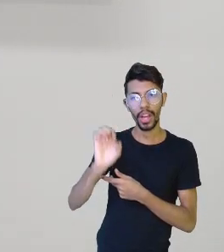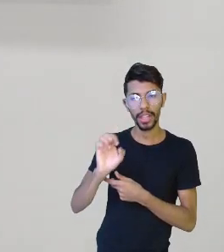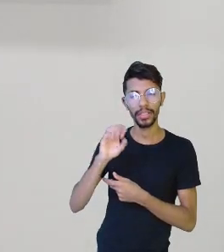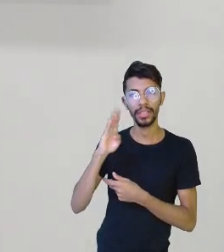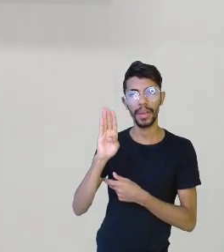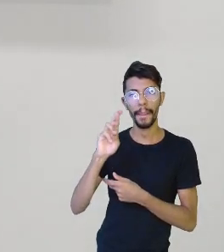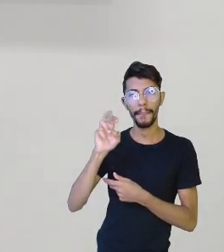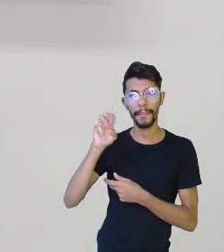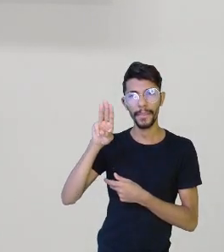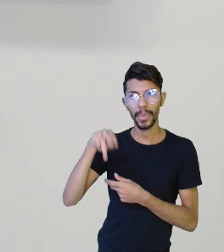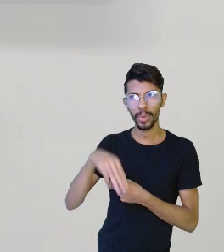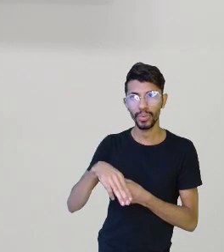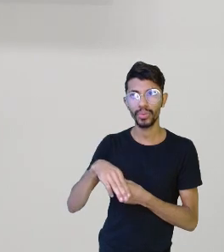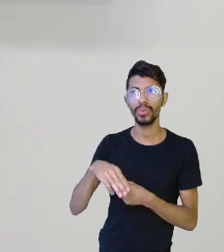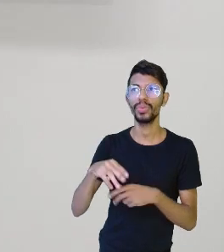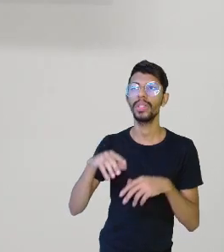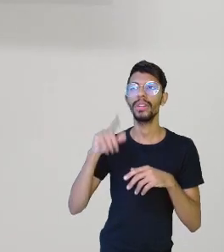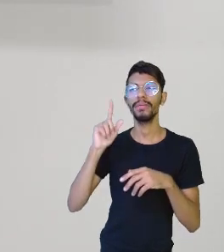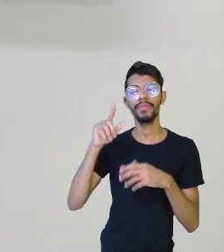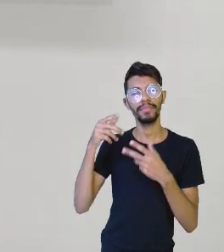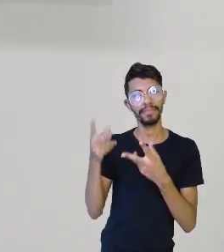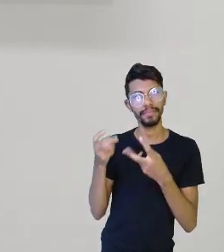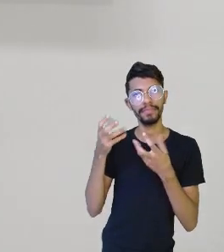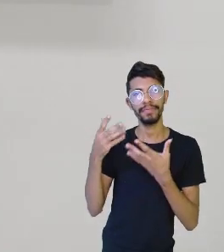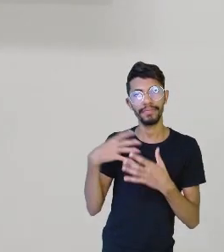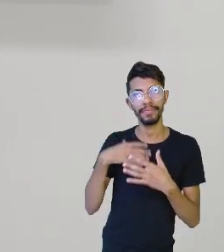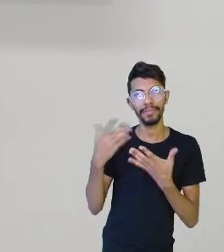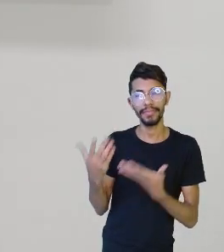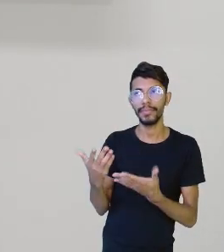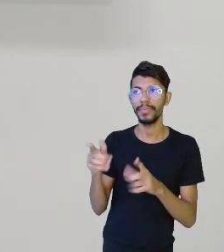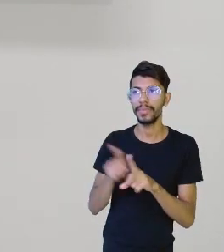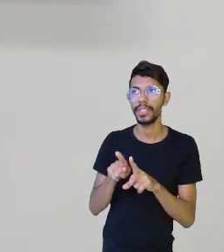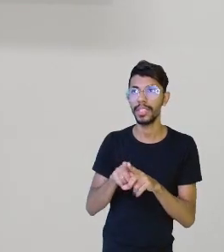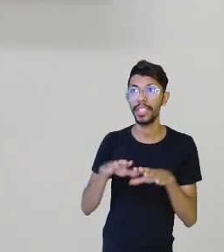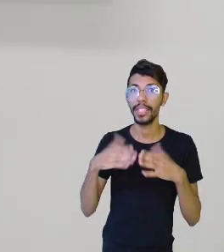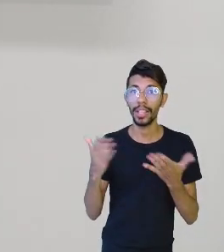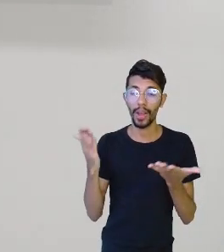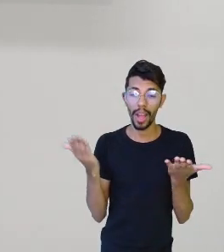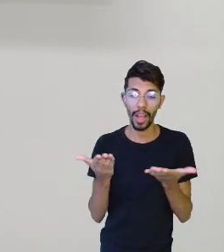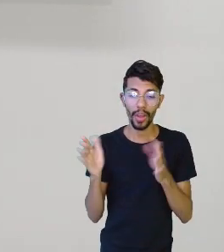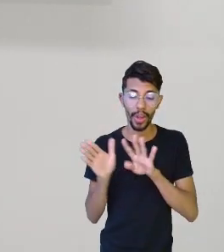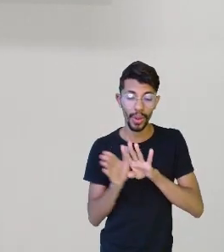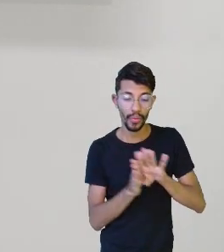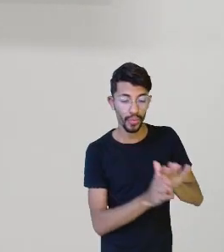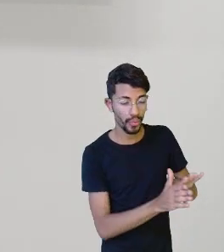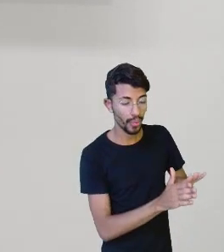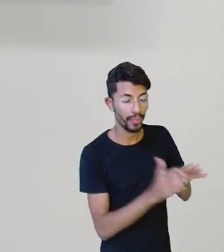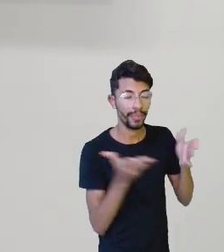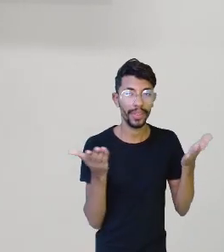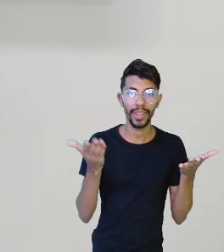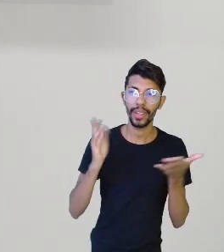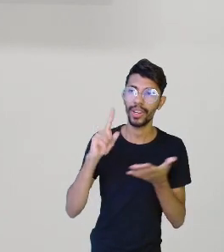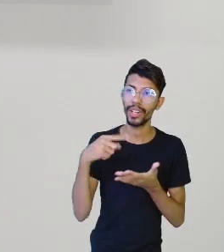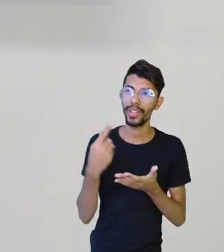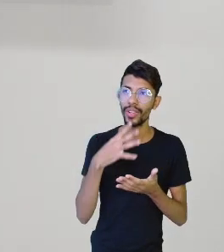Então, agora nós vamos conhecer algumas igrejas históricas de nossa cidade. Falando de patrimônio, vamos seguindo.